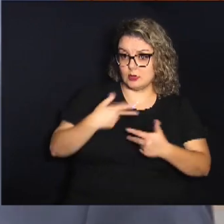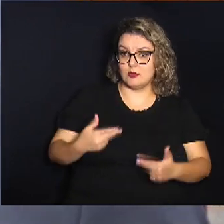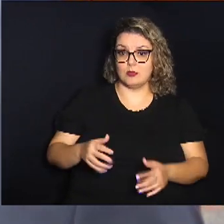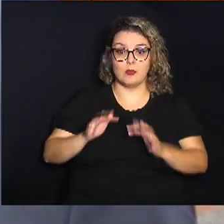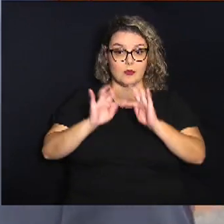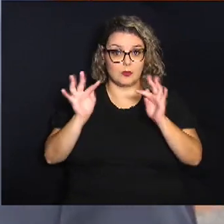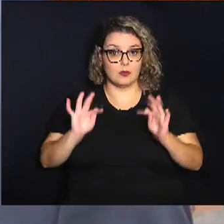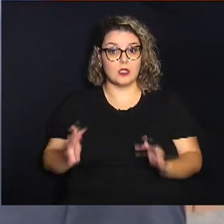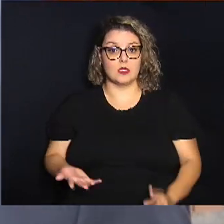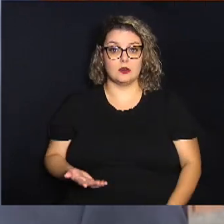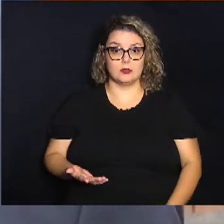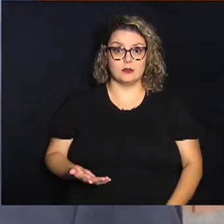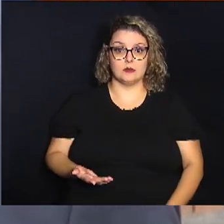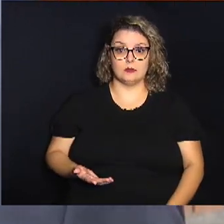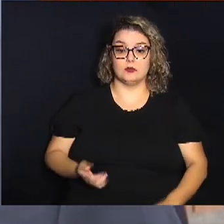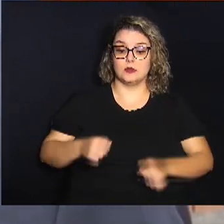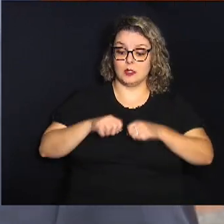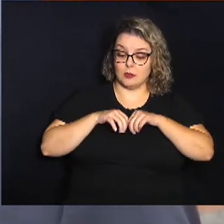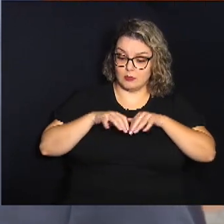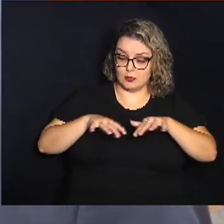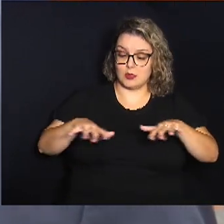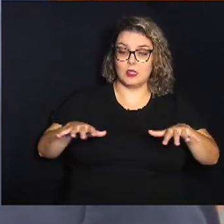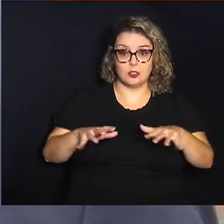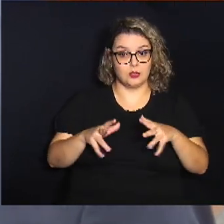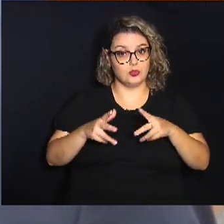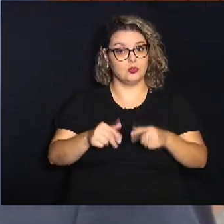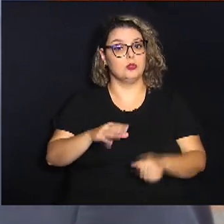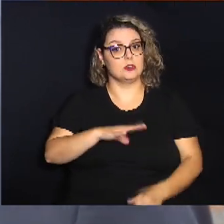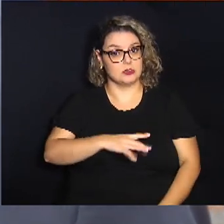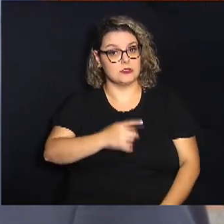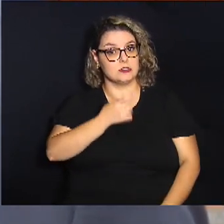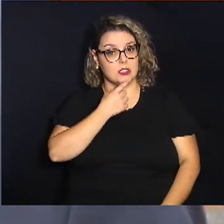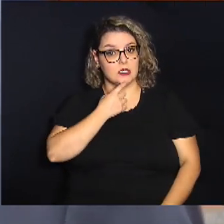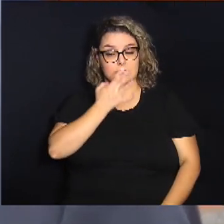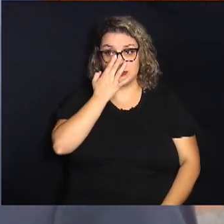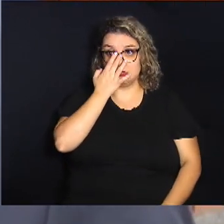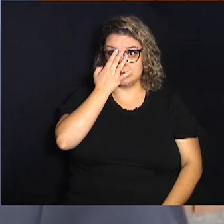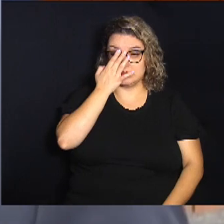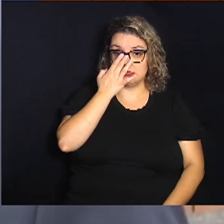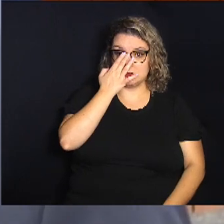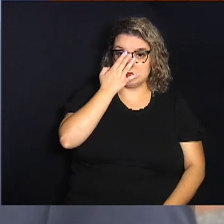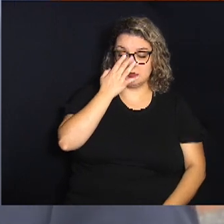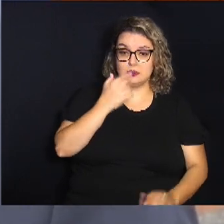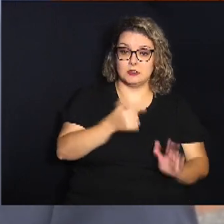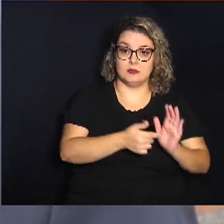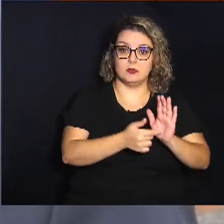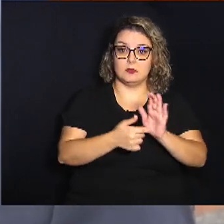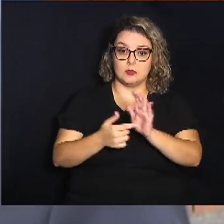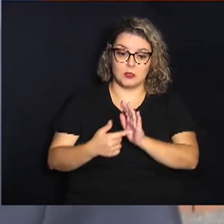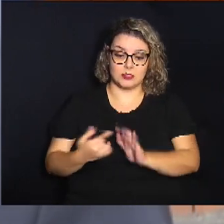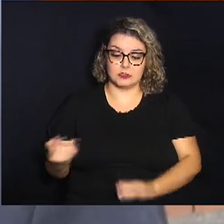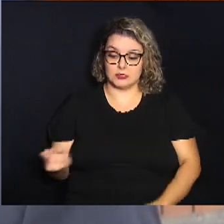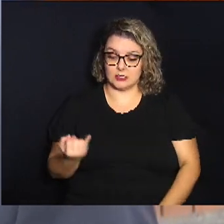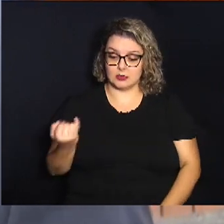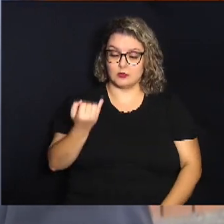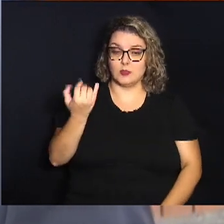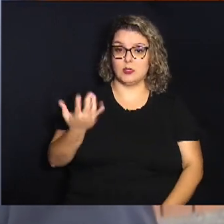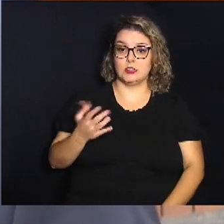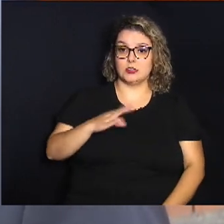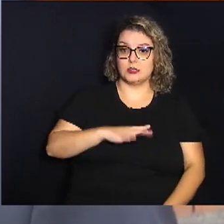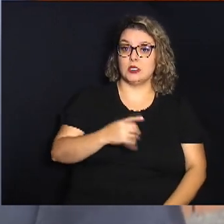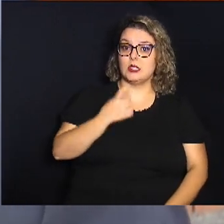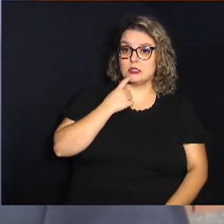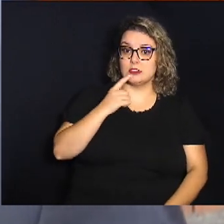permitir que amplie em toda a cidade de Campinas e isso daí vai mostrar a importância que a cidade